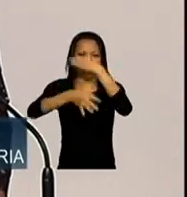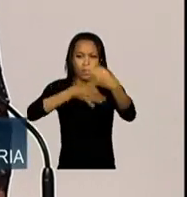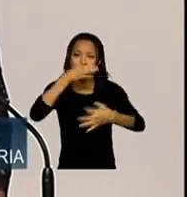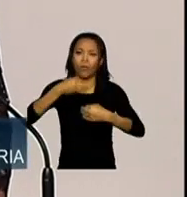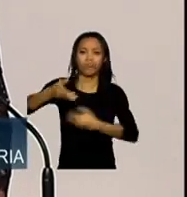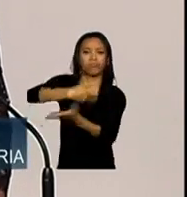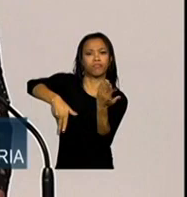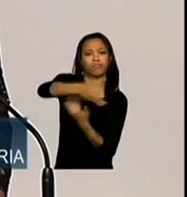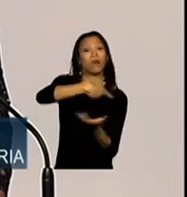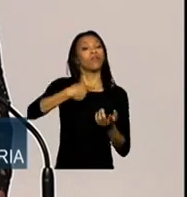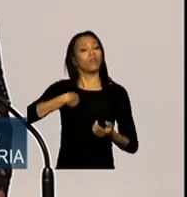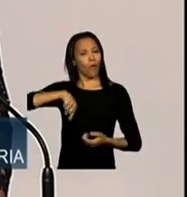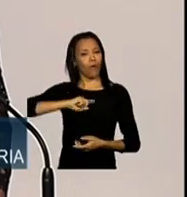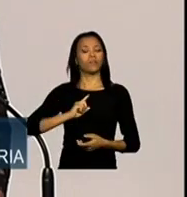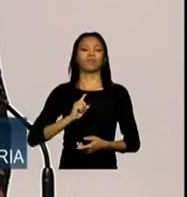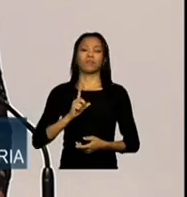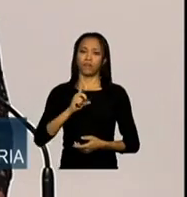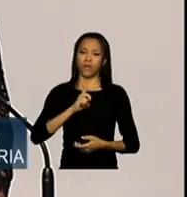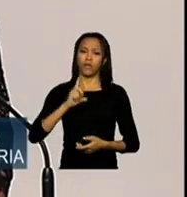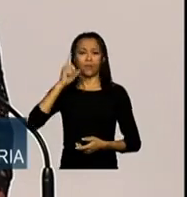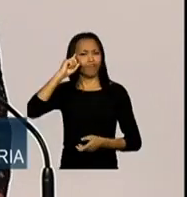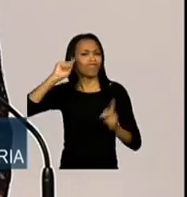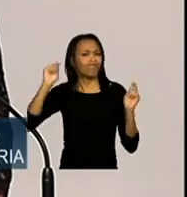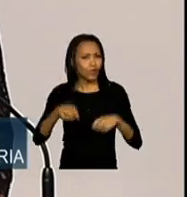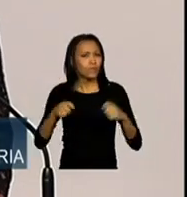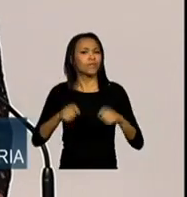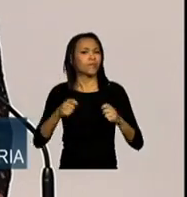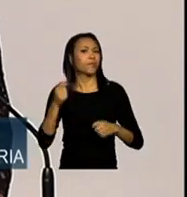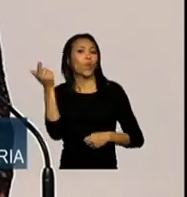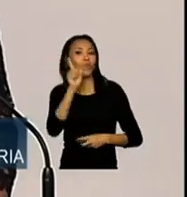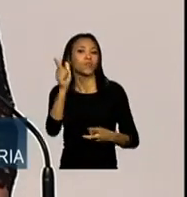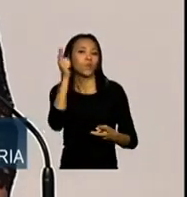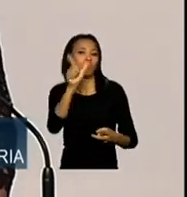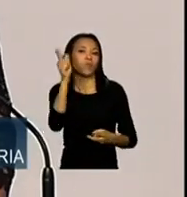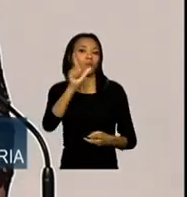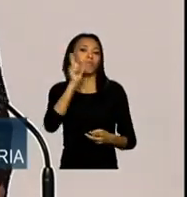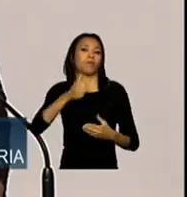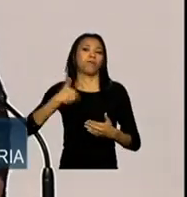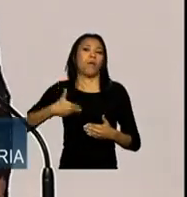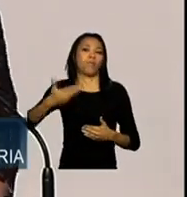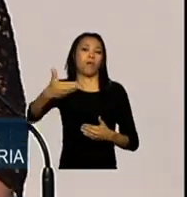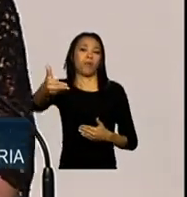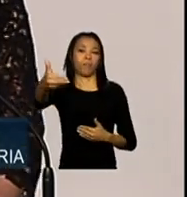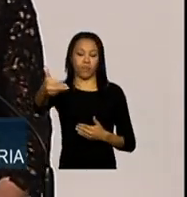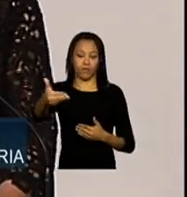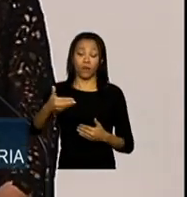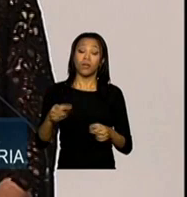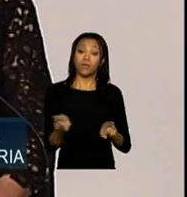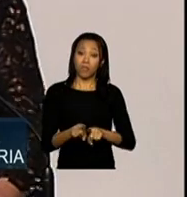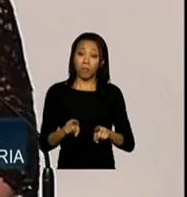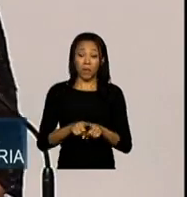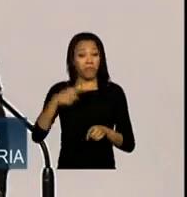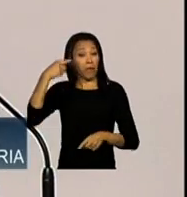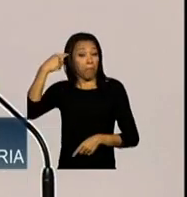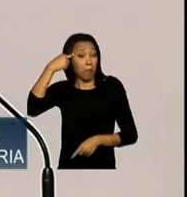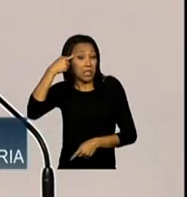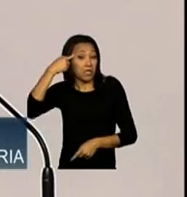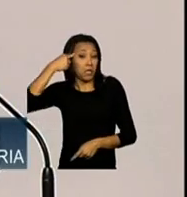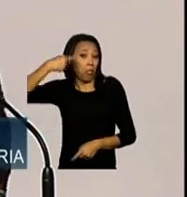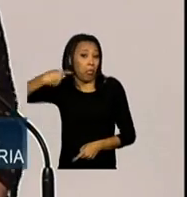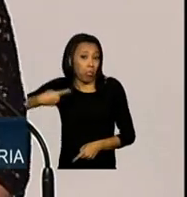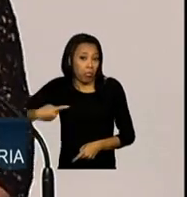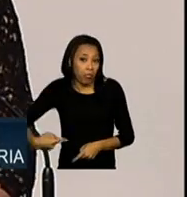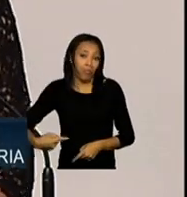a capacidade sempre de produzir conquistas históricas. Render-nos ao pessimismo,